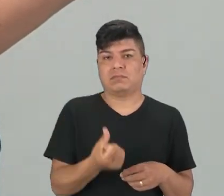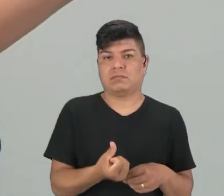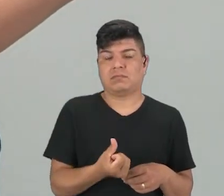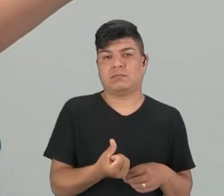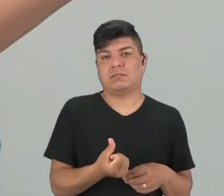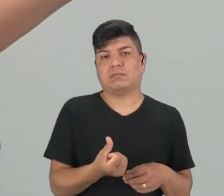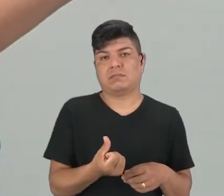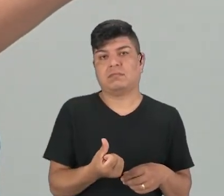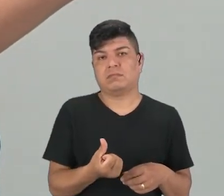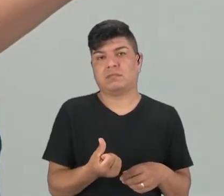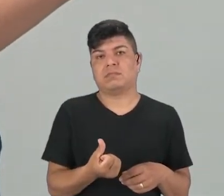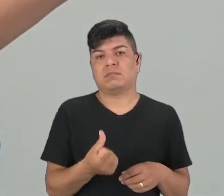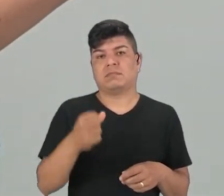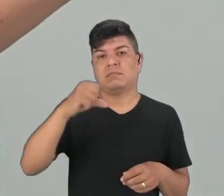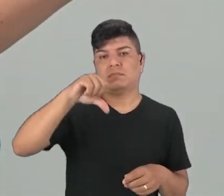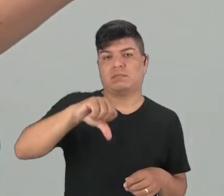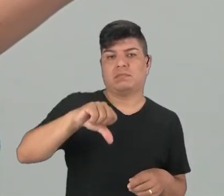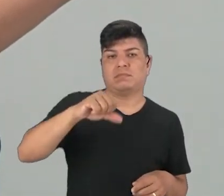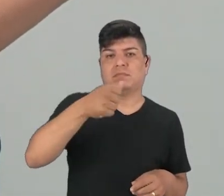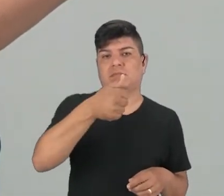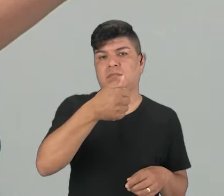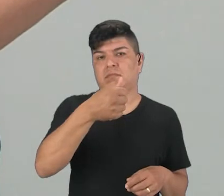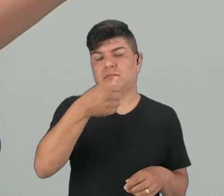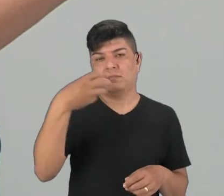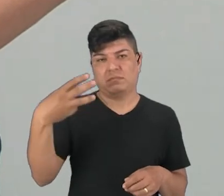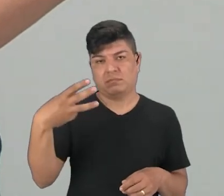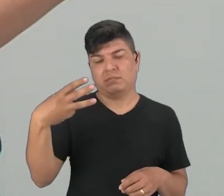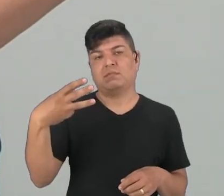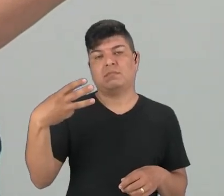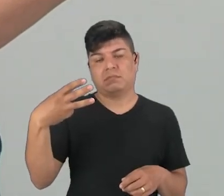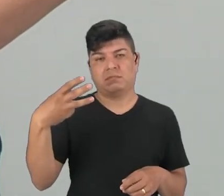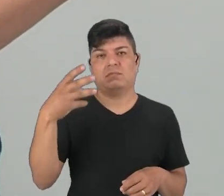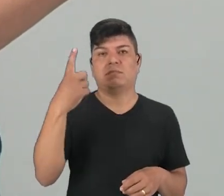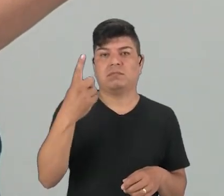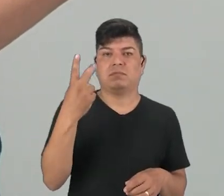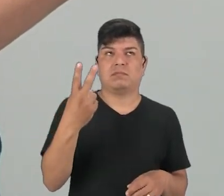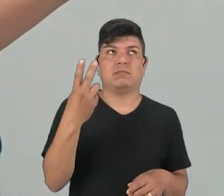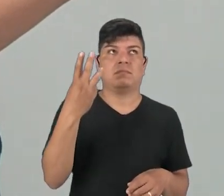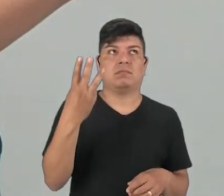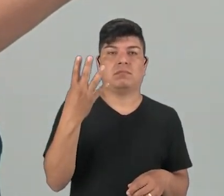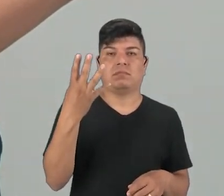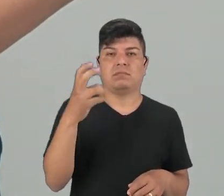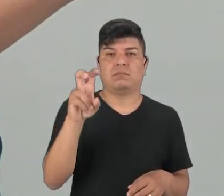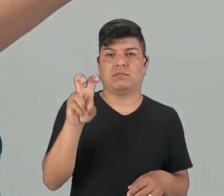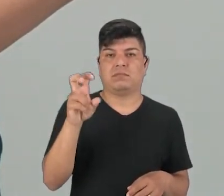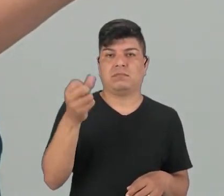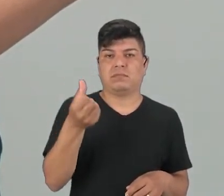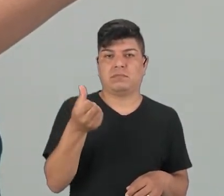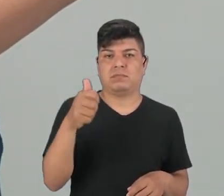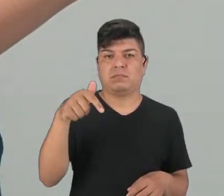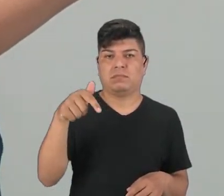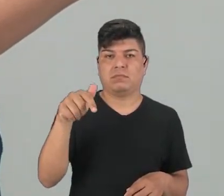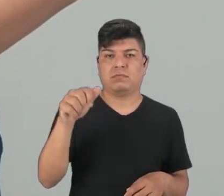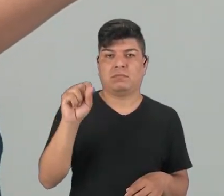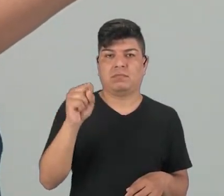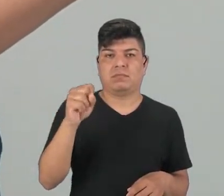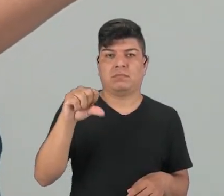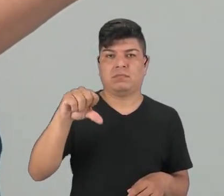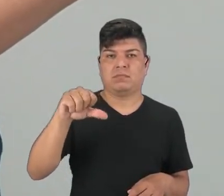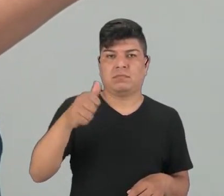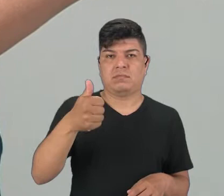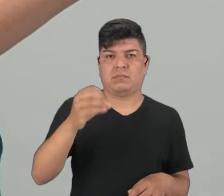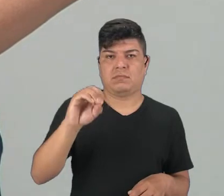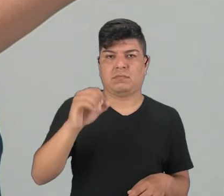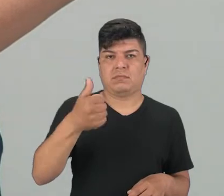6, né? O 9 e o 3, né? Aqui então vai ser o 1, 2, 3, 4, 5, 6, 7,